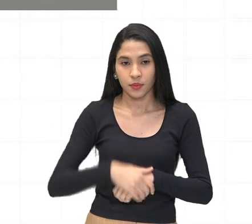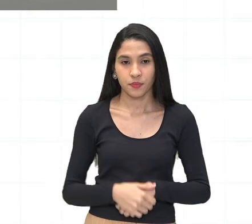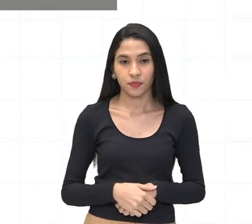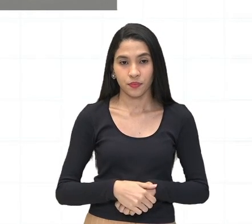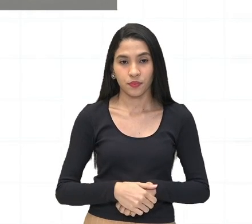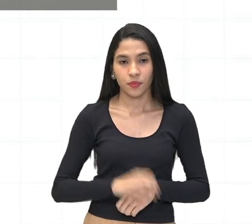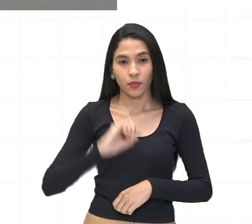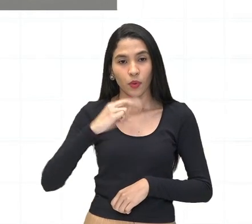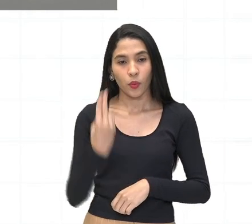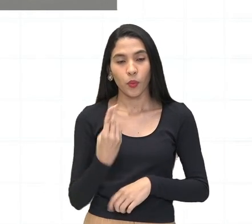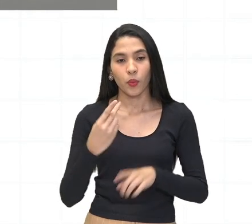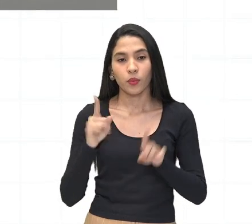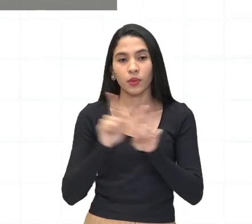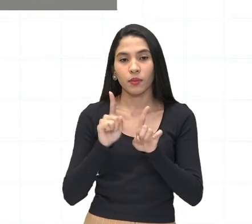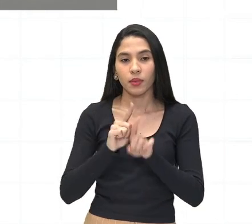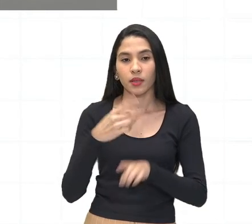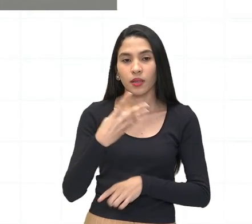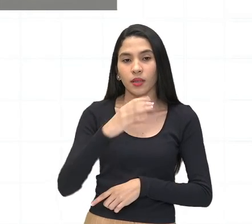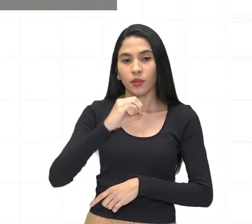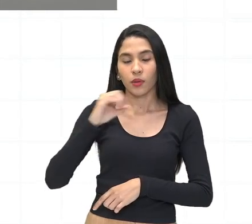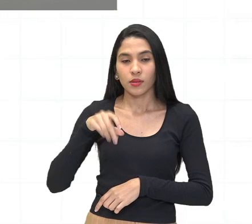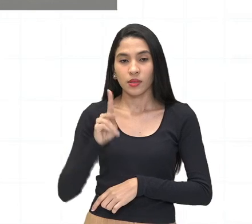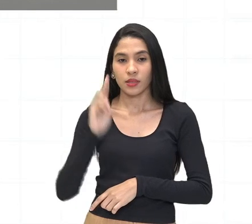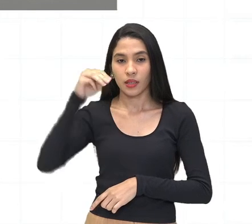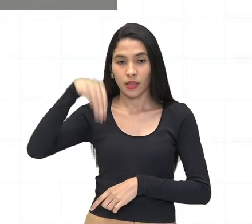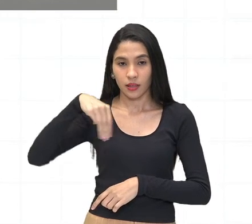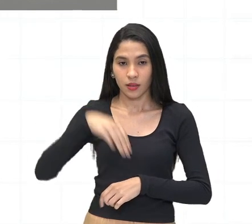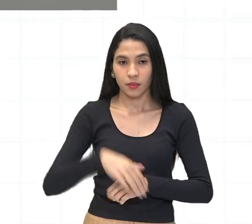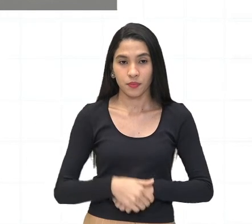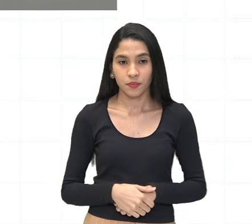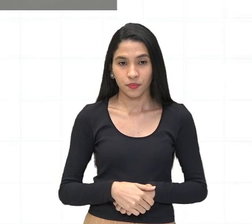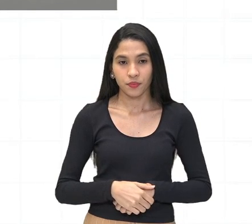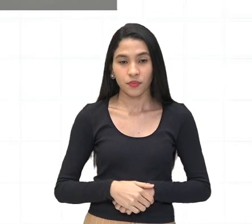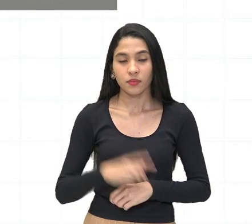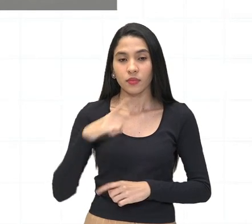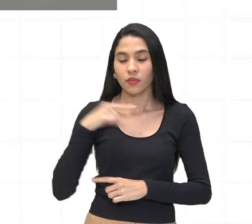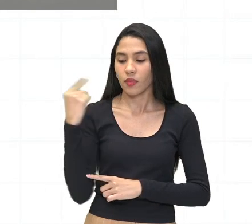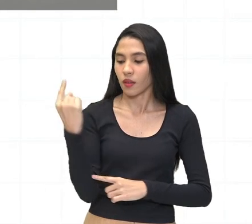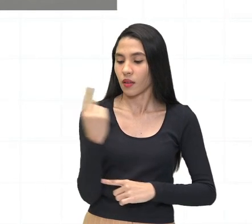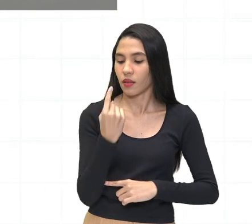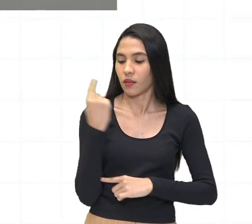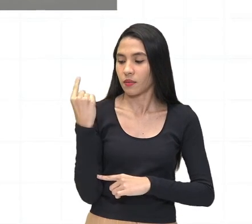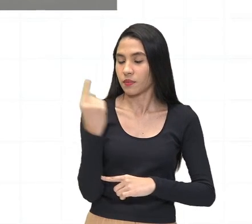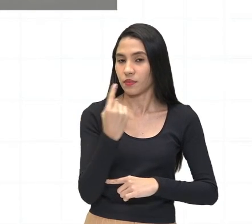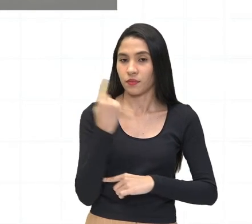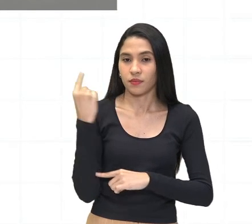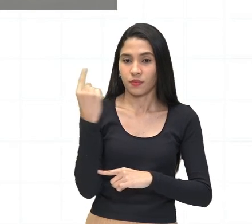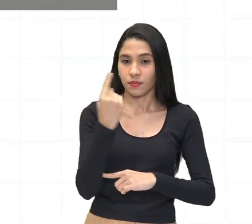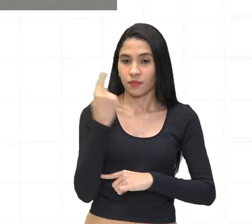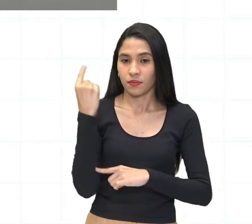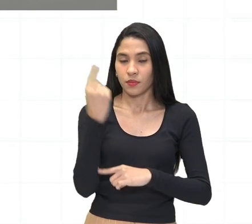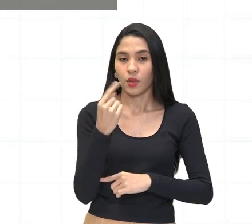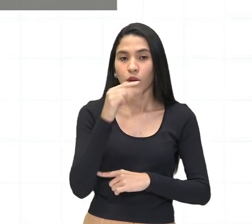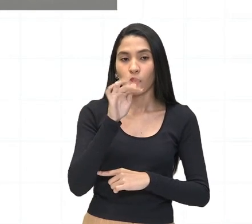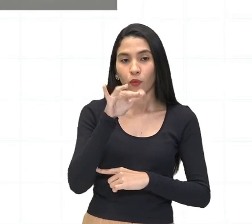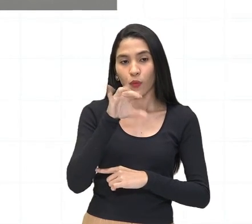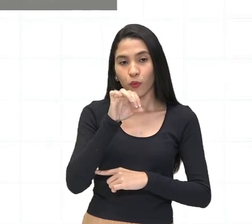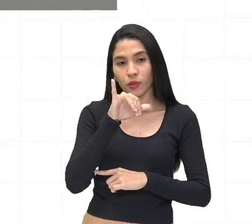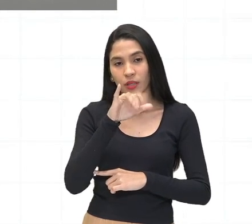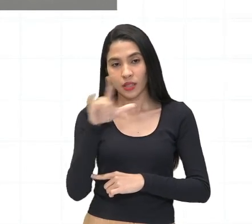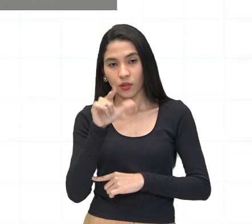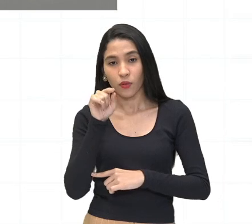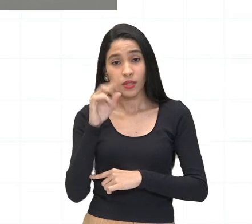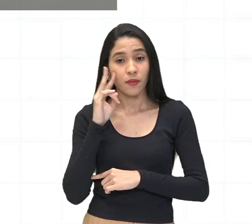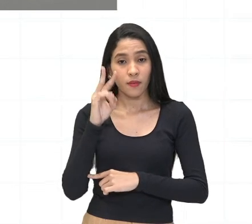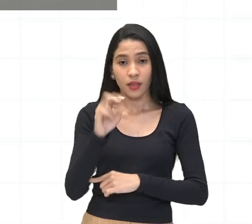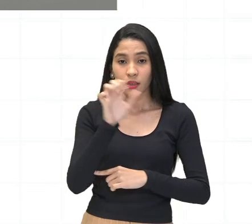hora ou 400 km por hora que giram formando um funil, que é isso que vocês